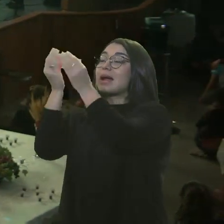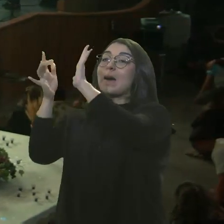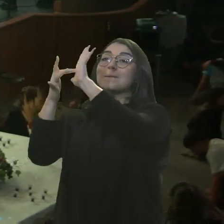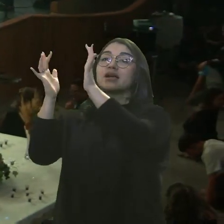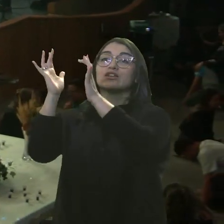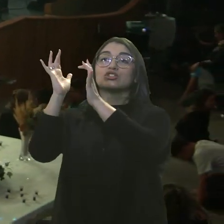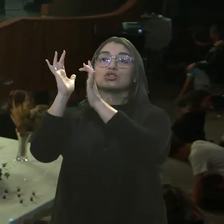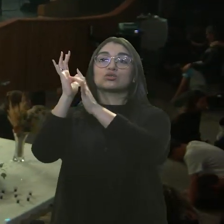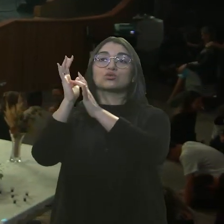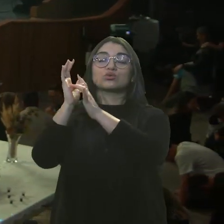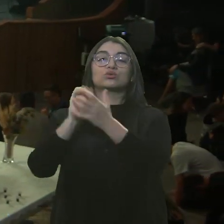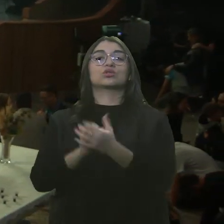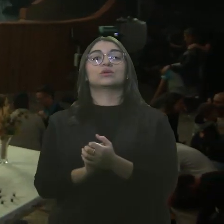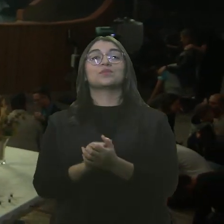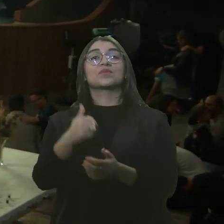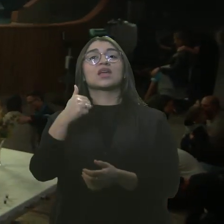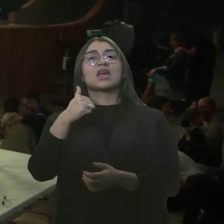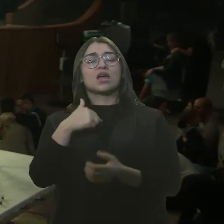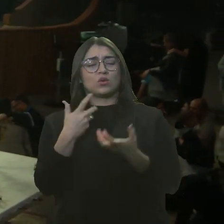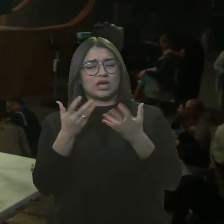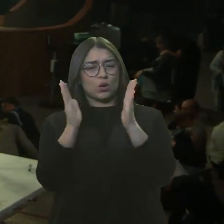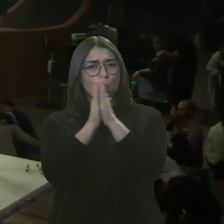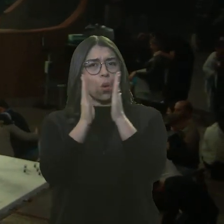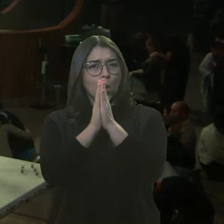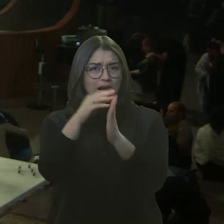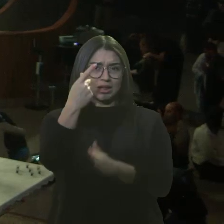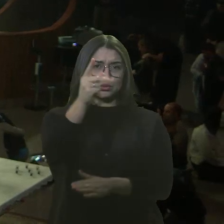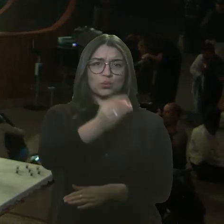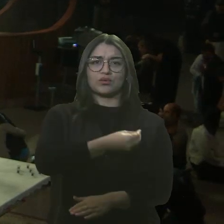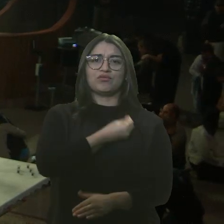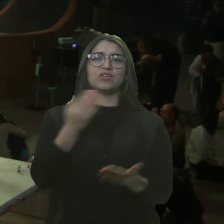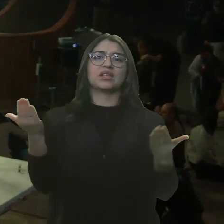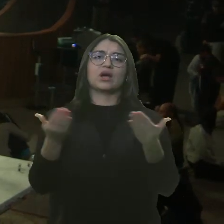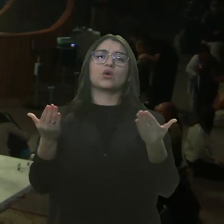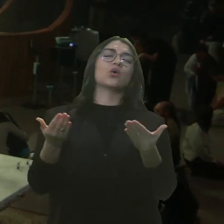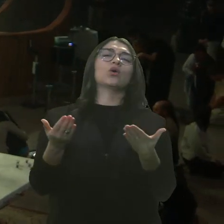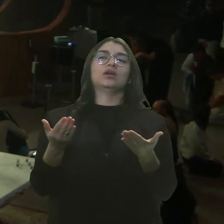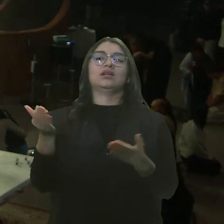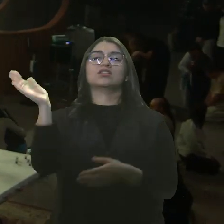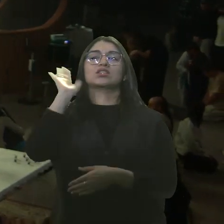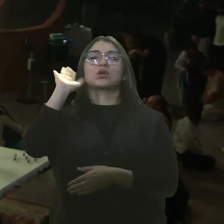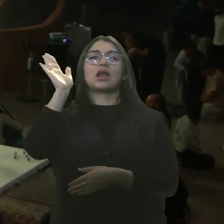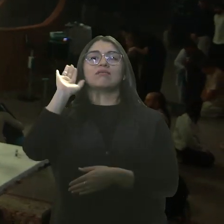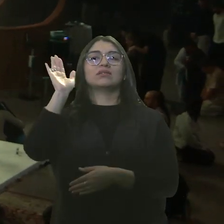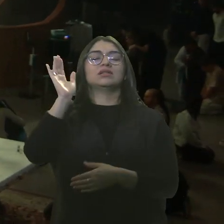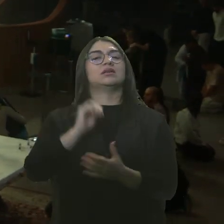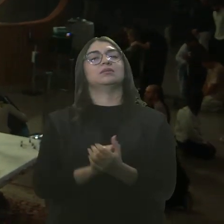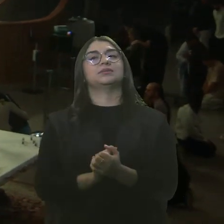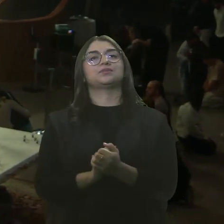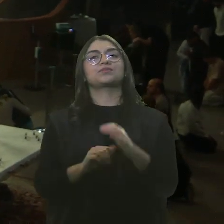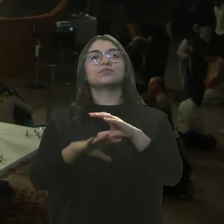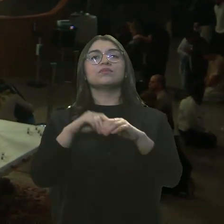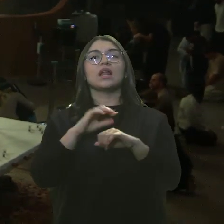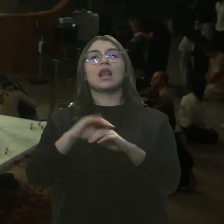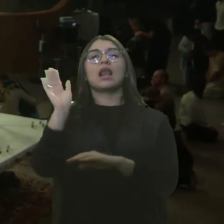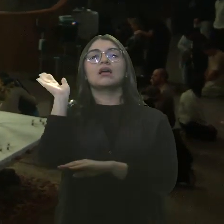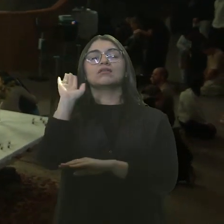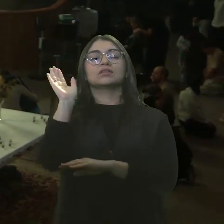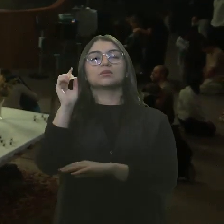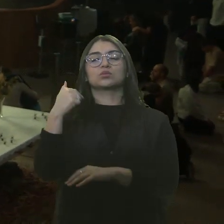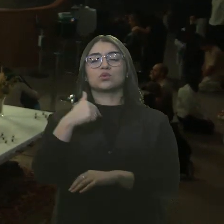alto, porque eu quero orar por você. Tem alguém aqui? Levanta a tua mão. Se tem alguém, levanta a tua mão, porque eu quero orar por